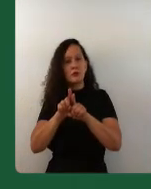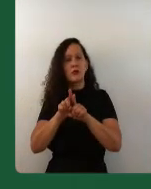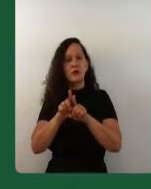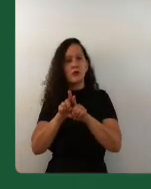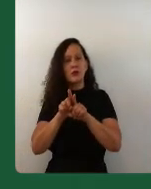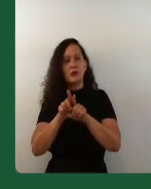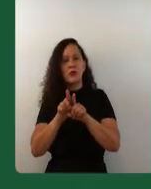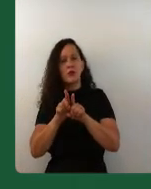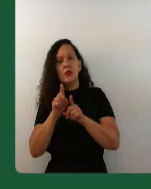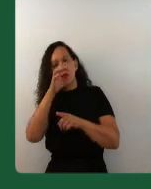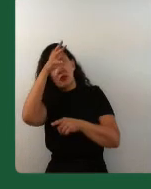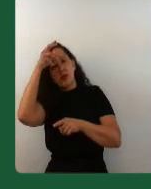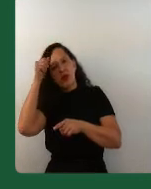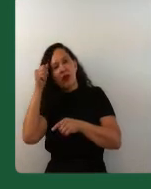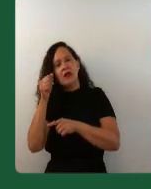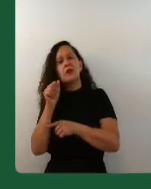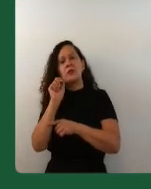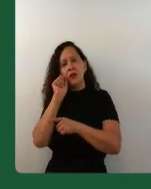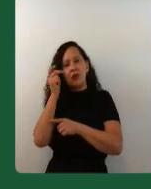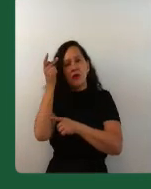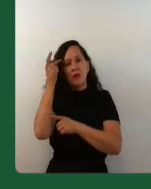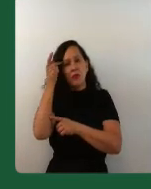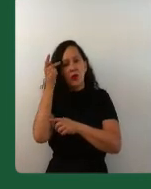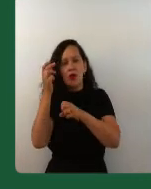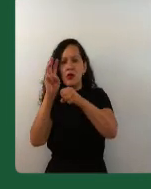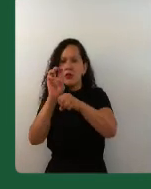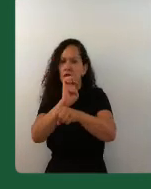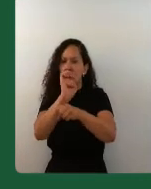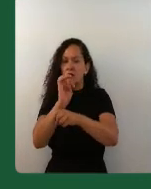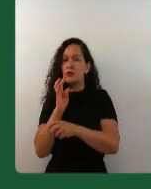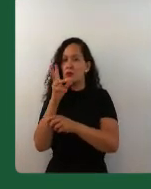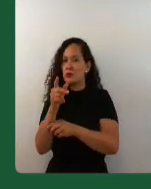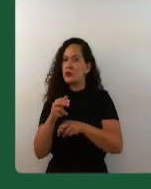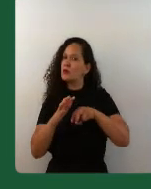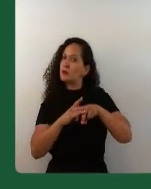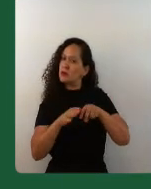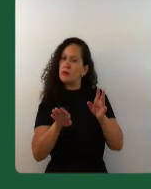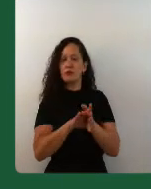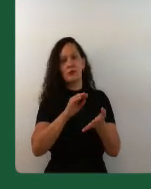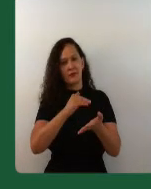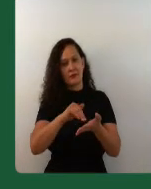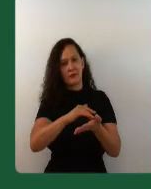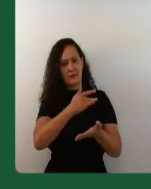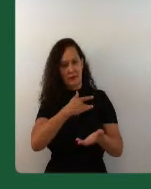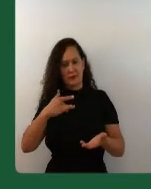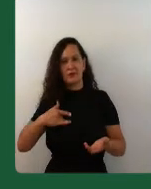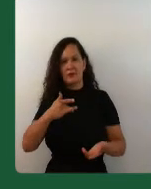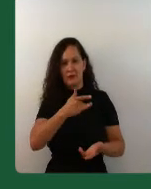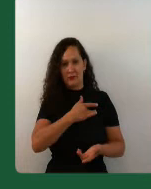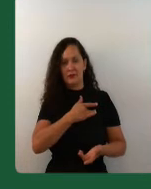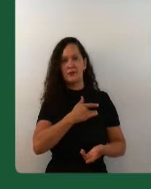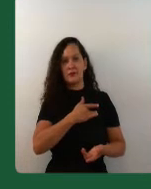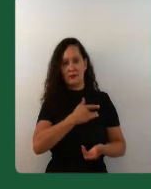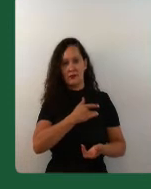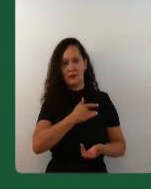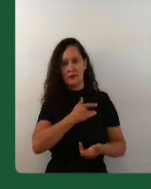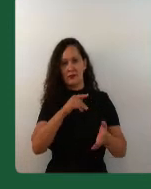Acre, estado todo de São Paulo. Então, esses pacientes eles vão até a Secretaria de Saúde do município deles de